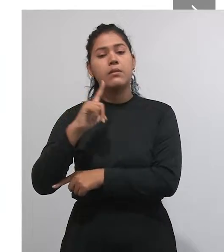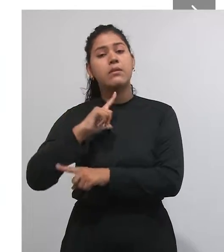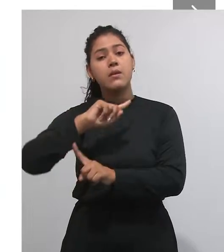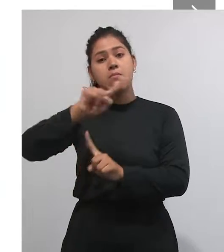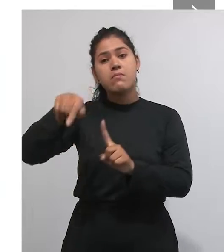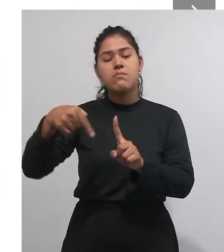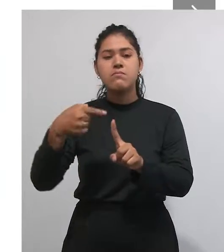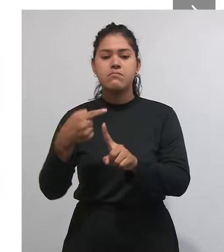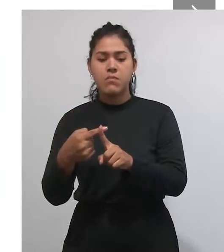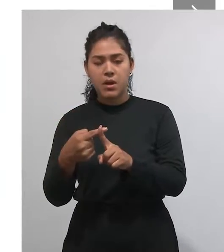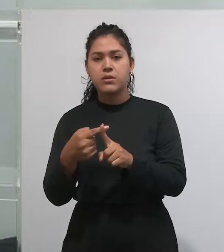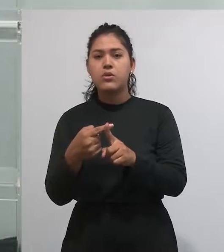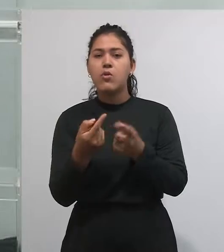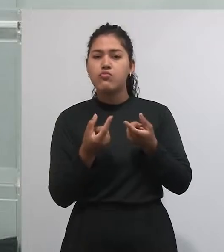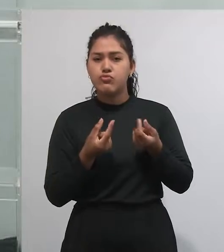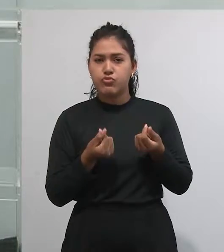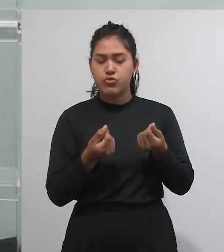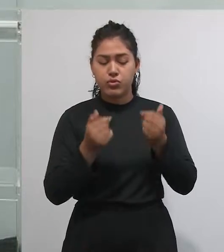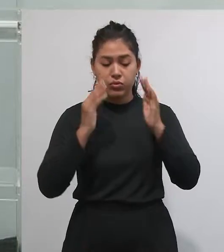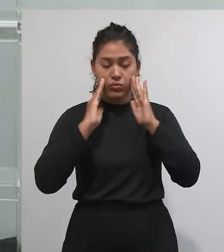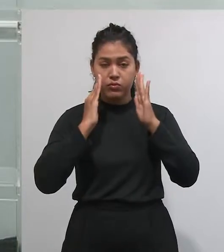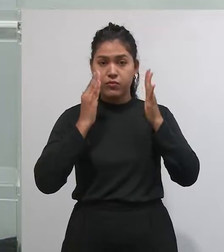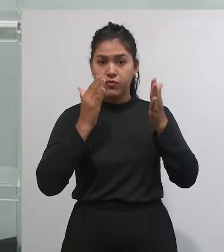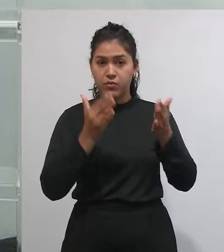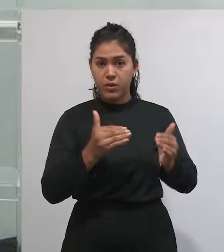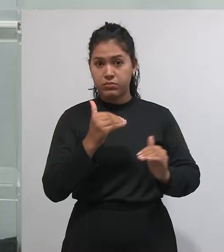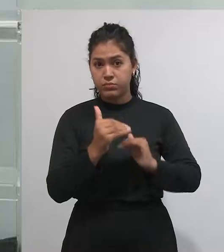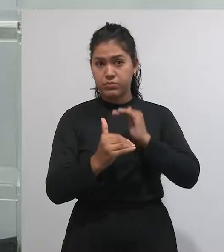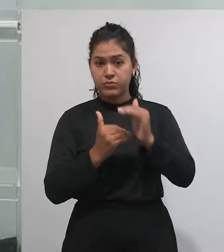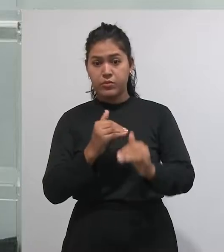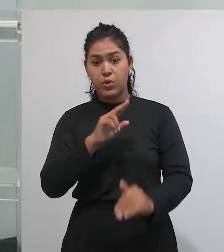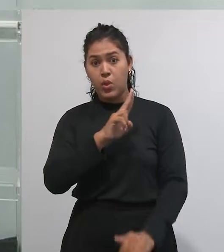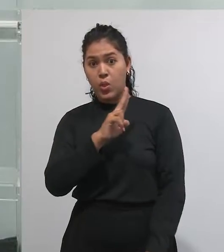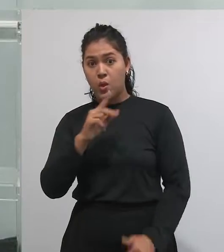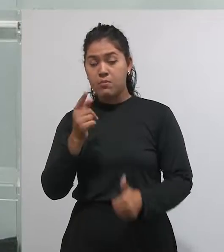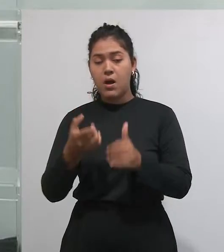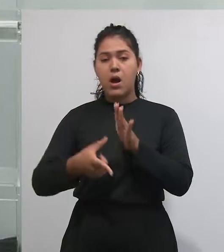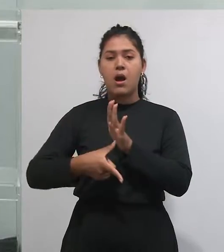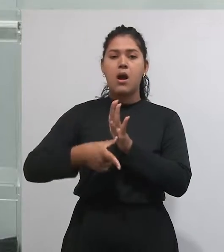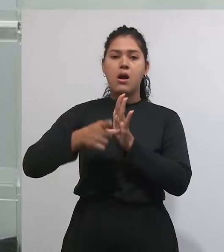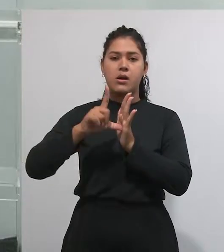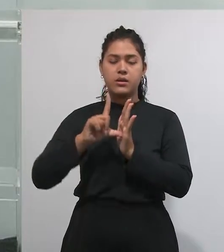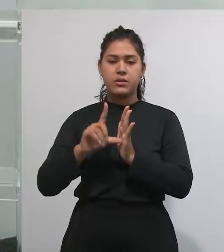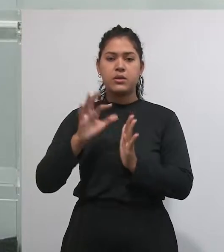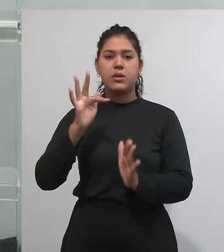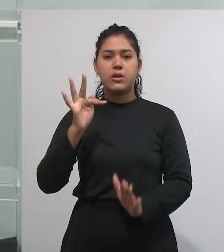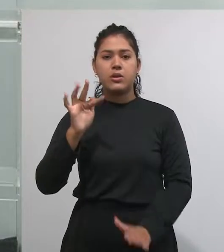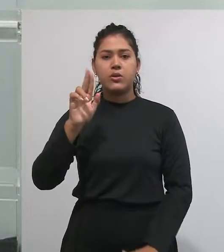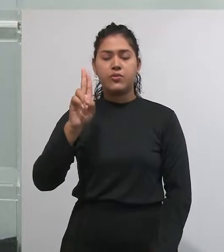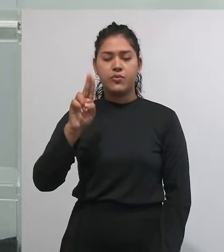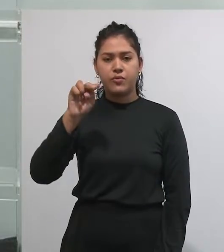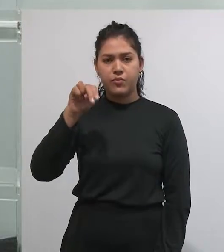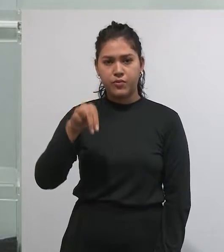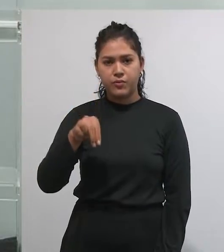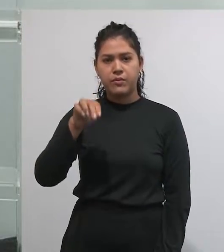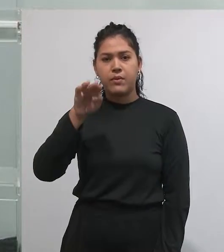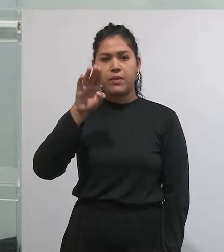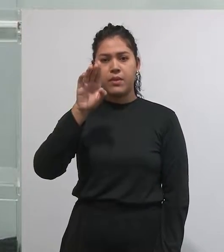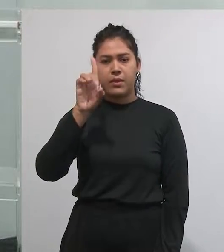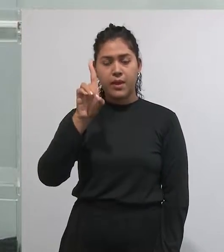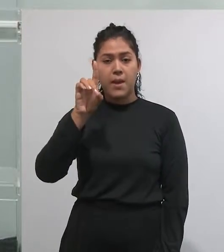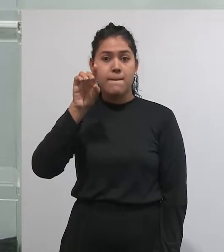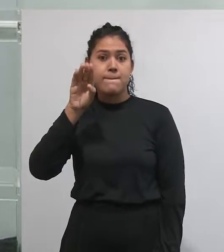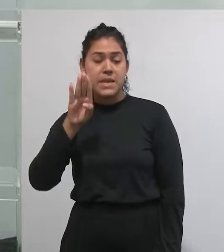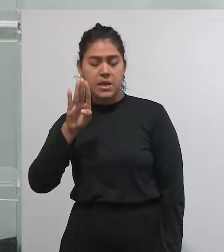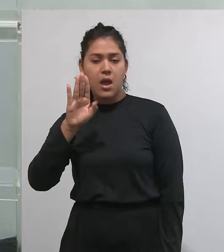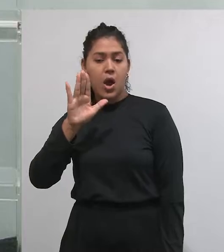Fundo Nacional de Desenvolvimento da Educação Básica. Era Fundef, Fundo Nacional de Desenvolvimento do Ensino Fundamental, foi içado a